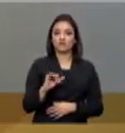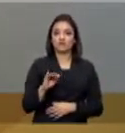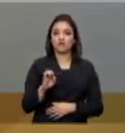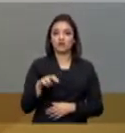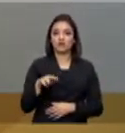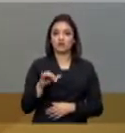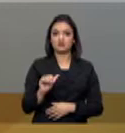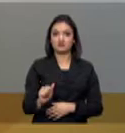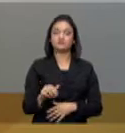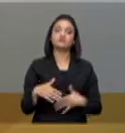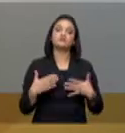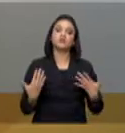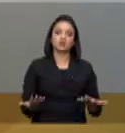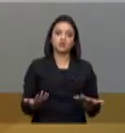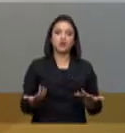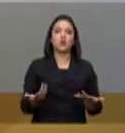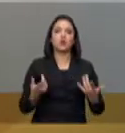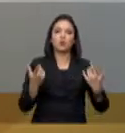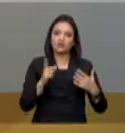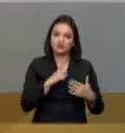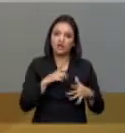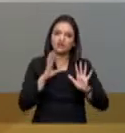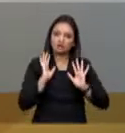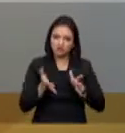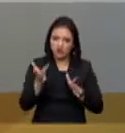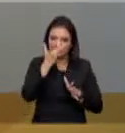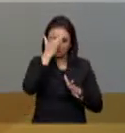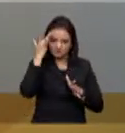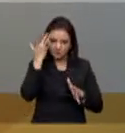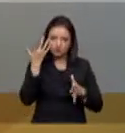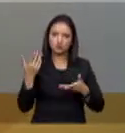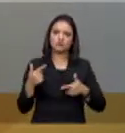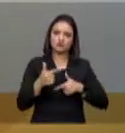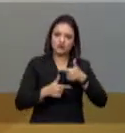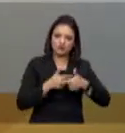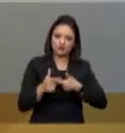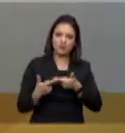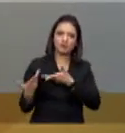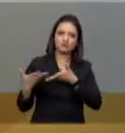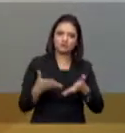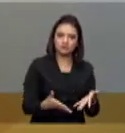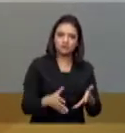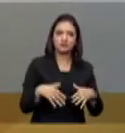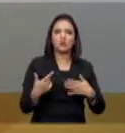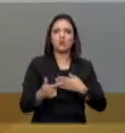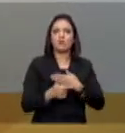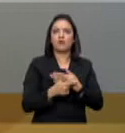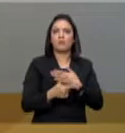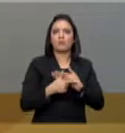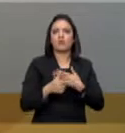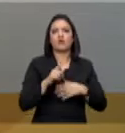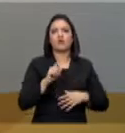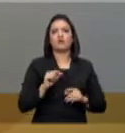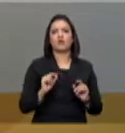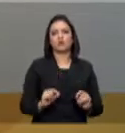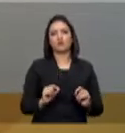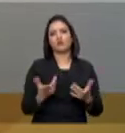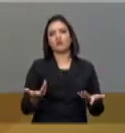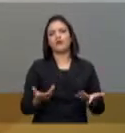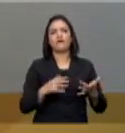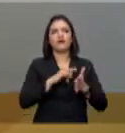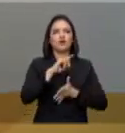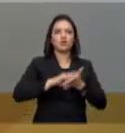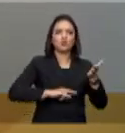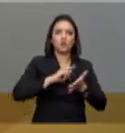instituídos, agentes, órgãos, carreiras, nos quais as atribuições, que seriam exatamente dar os pareceres